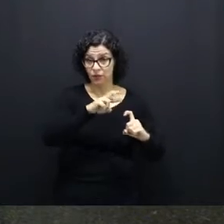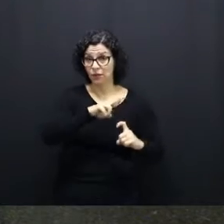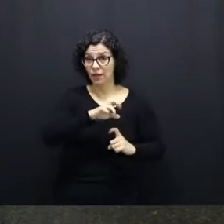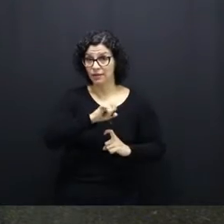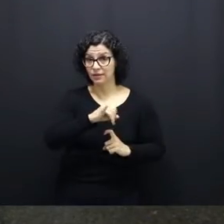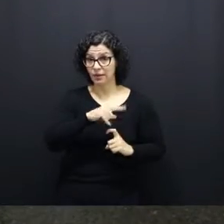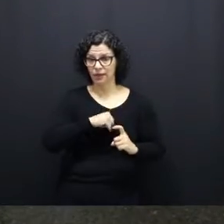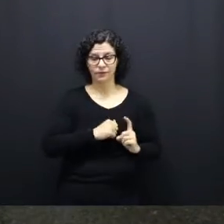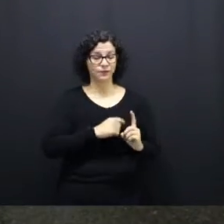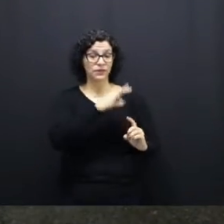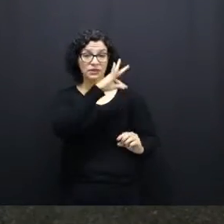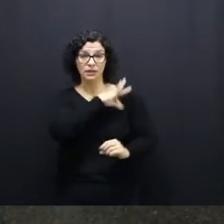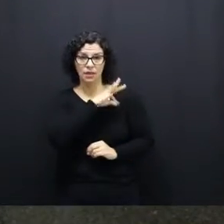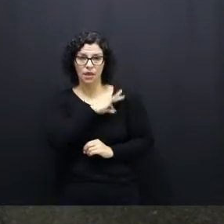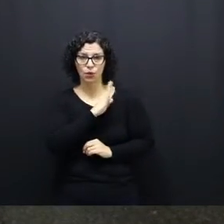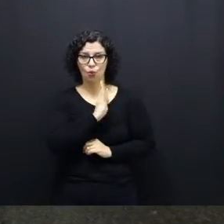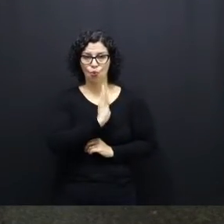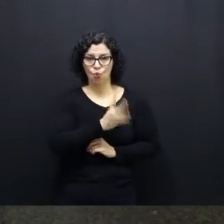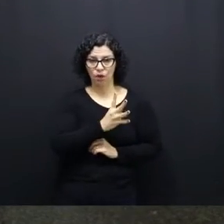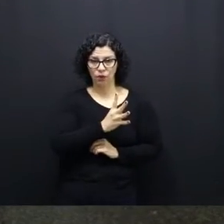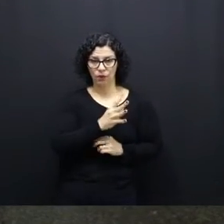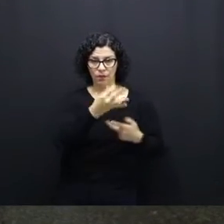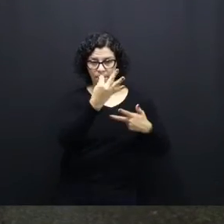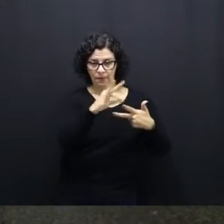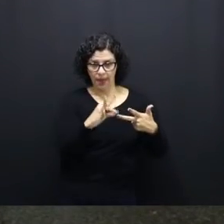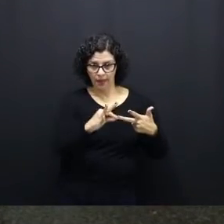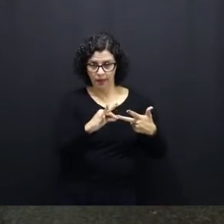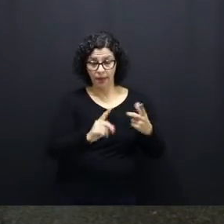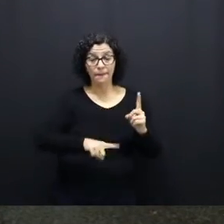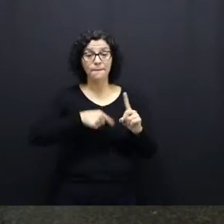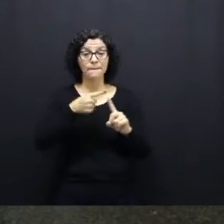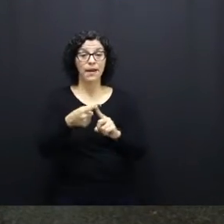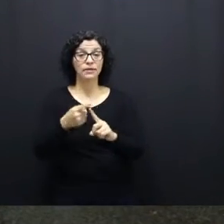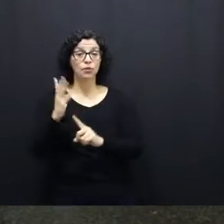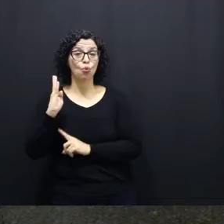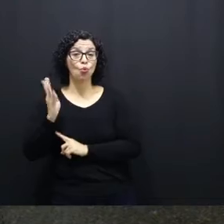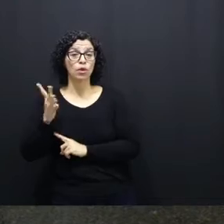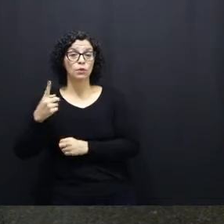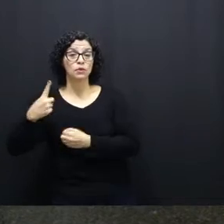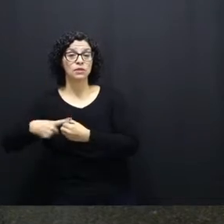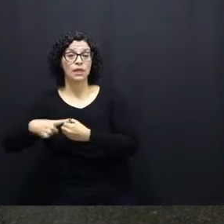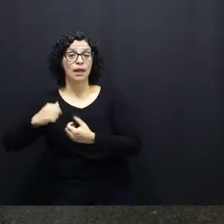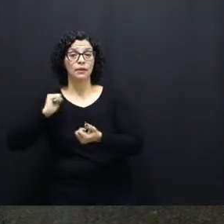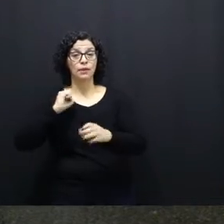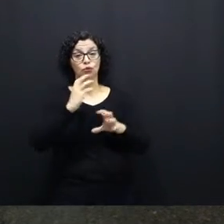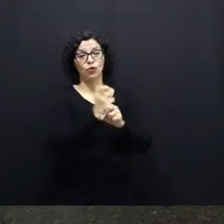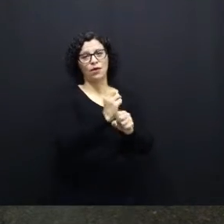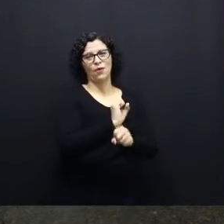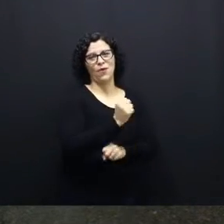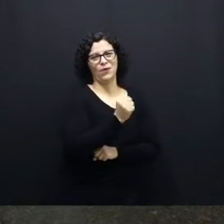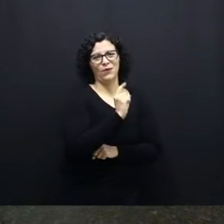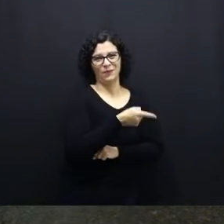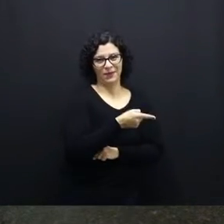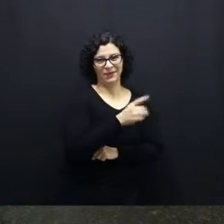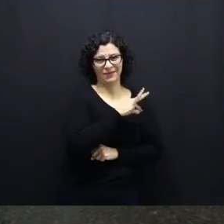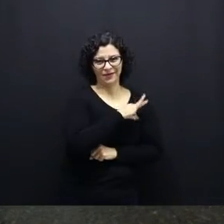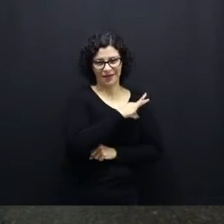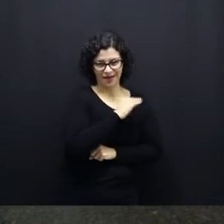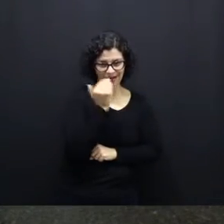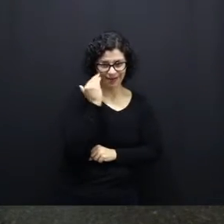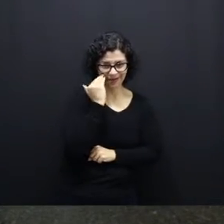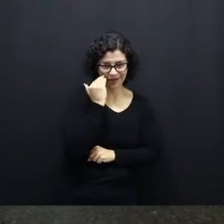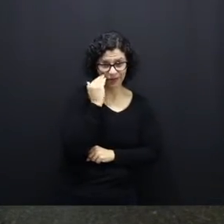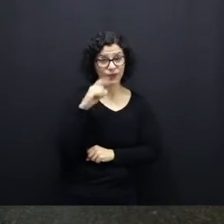aí é uma especialidade que nós mais precisamos e a escola da Saúde conselho de saúde